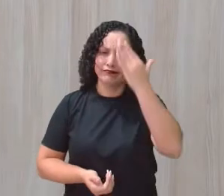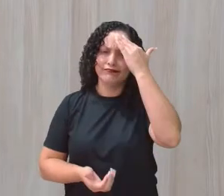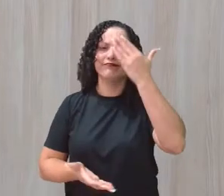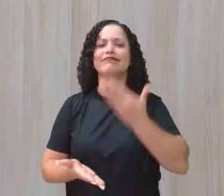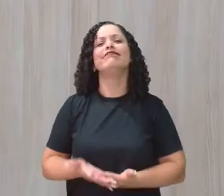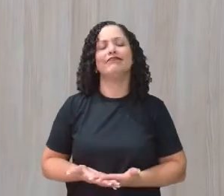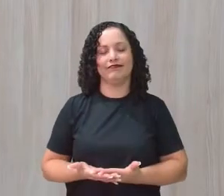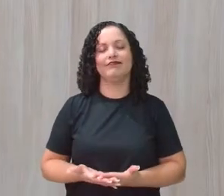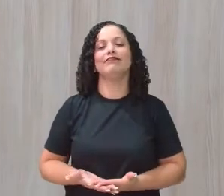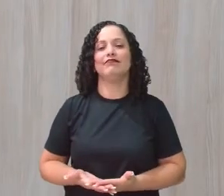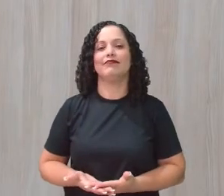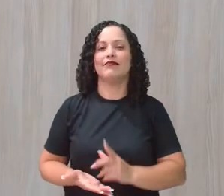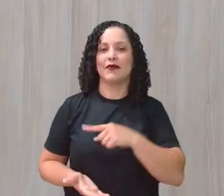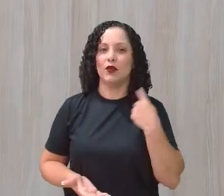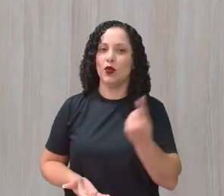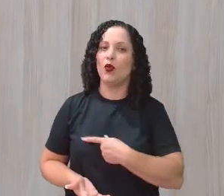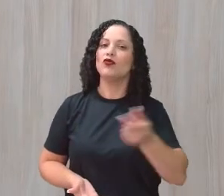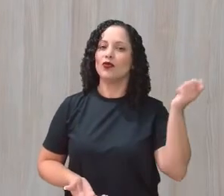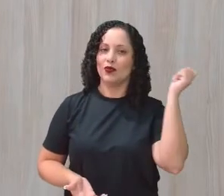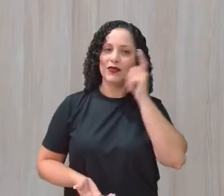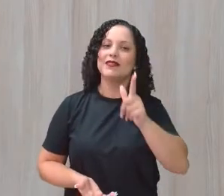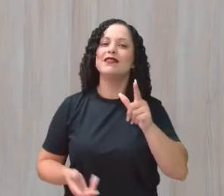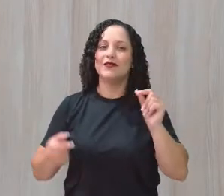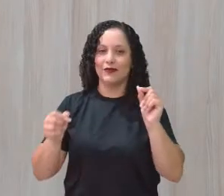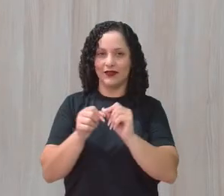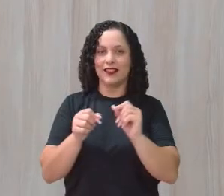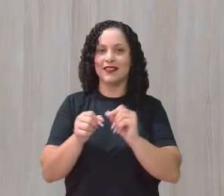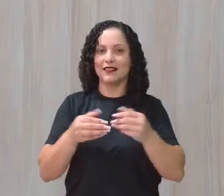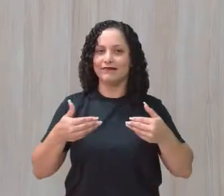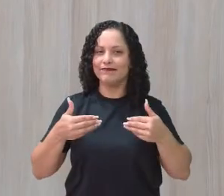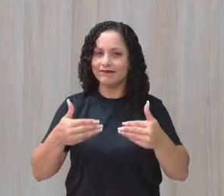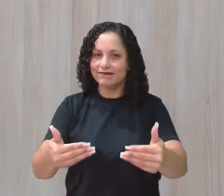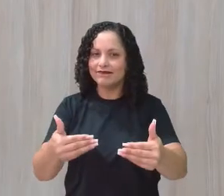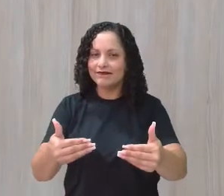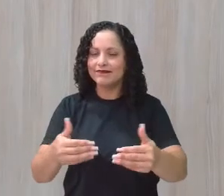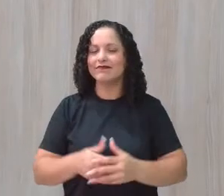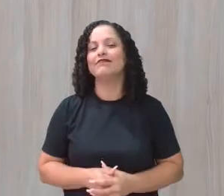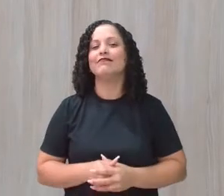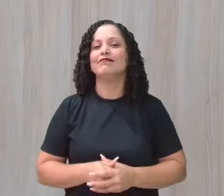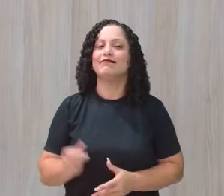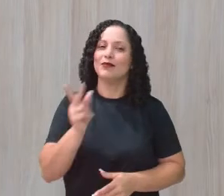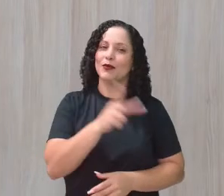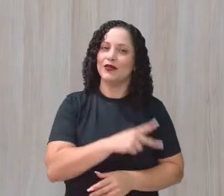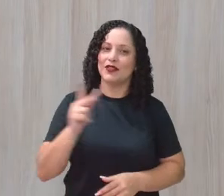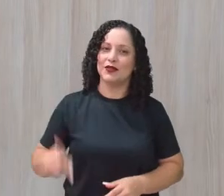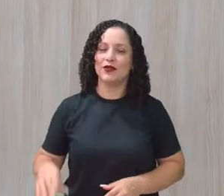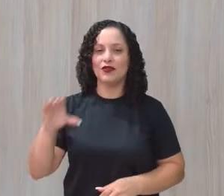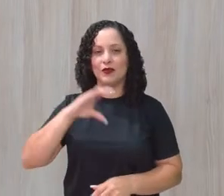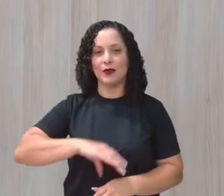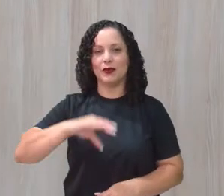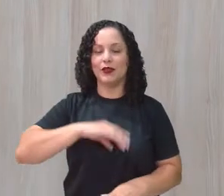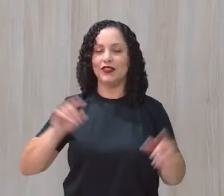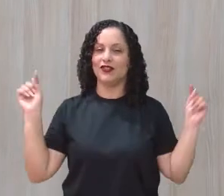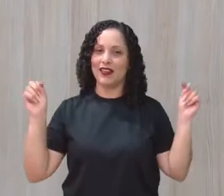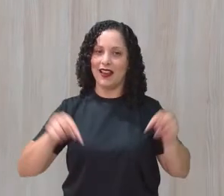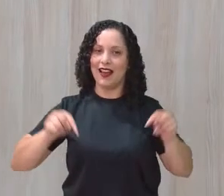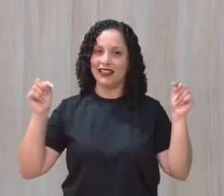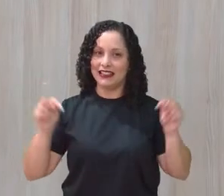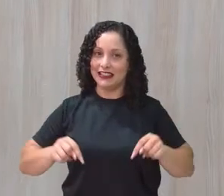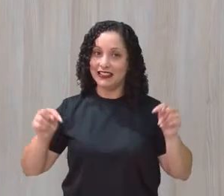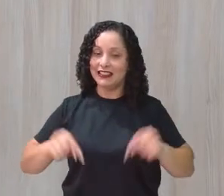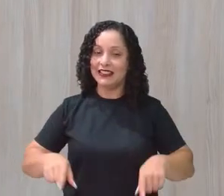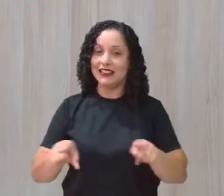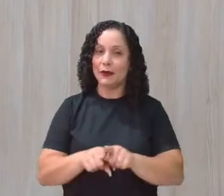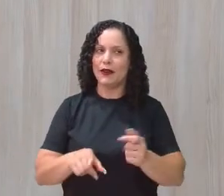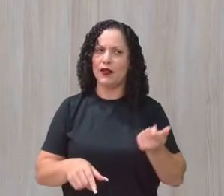acreditamos, fazemos. E estamos fazendo, viu? Então, as professoras de língua portuguesa aqui e das